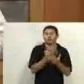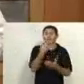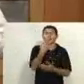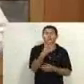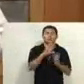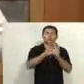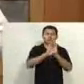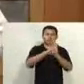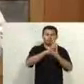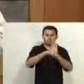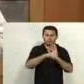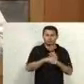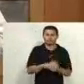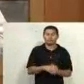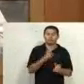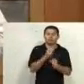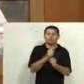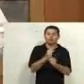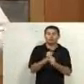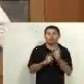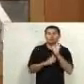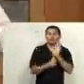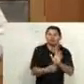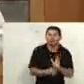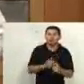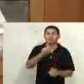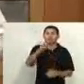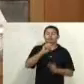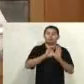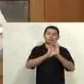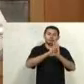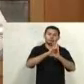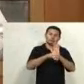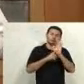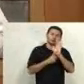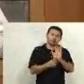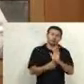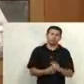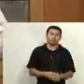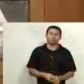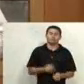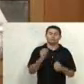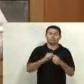os conceitos, né, dos cálculos de amostragem, e eles pegam esses conceitos de amostragem